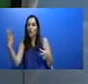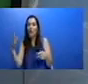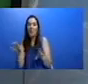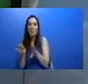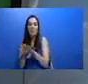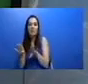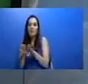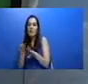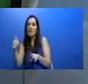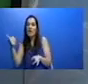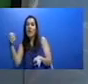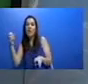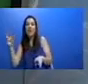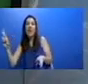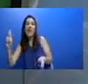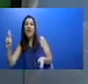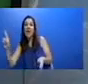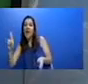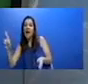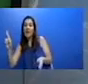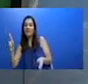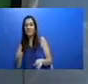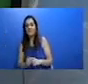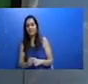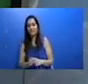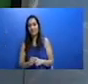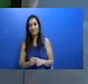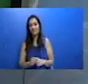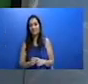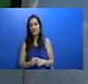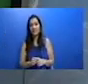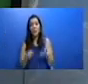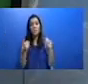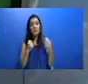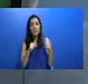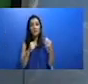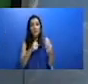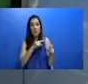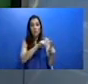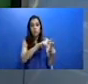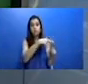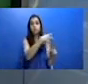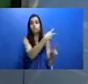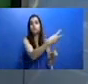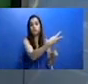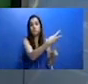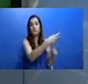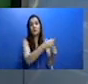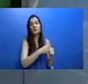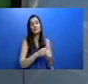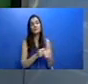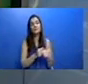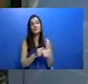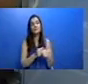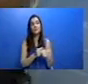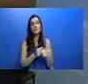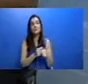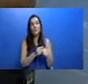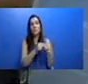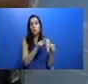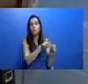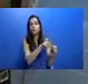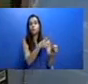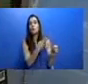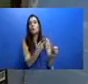12, 5, se eu dobrar a quantidade, né? Ficariam 24, R$10. E aqui tem exatamente